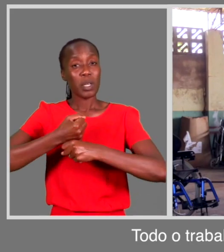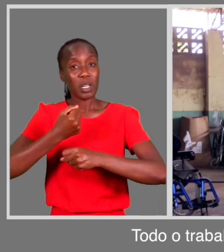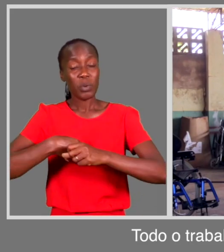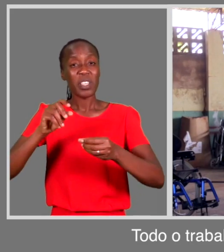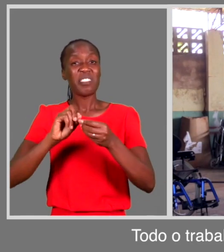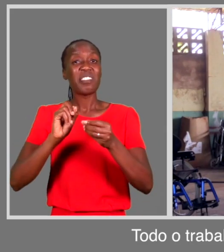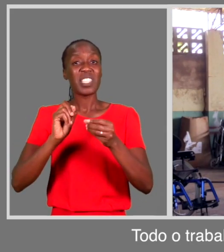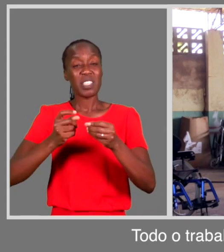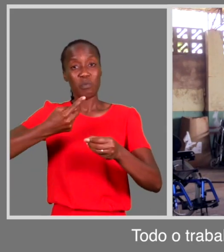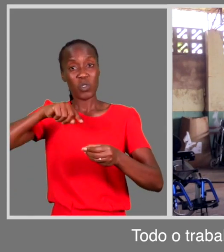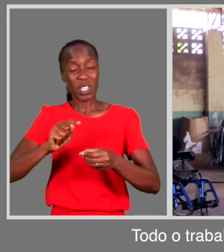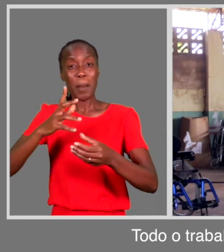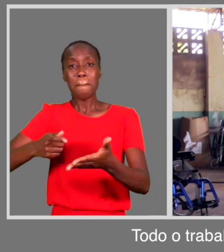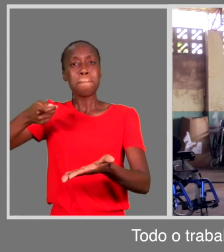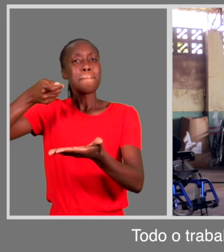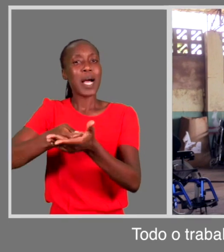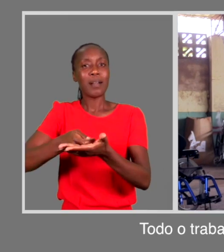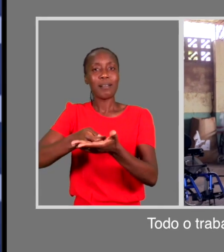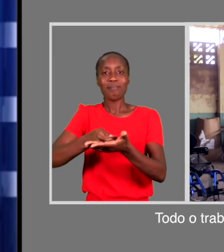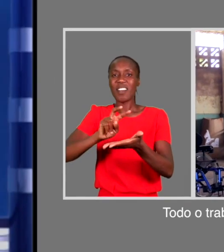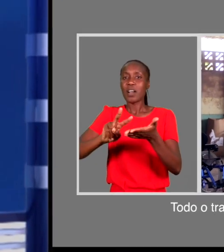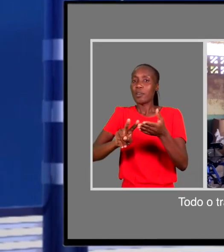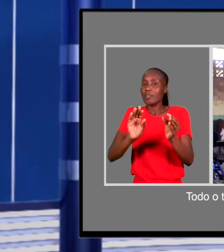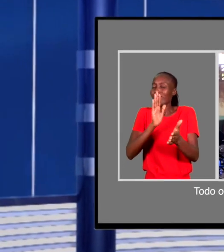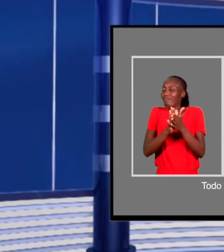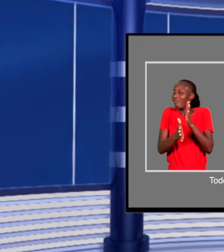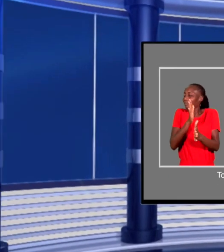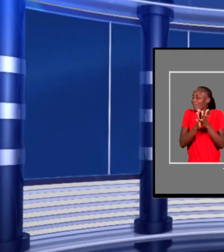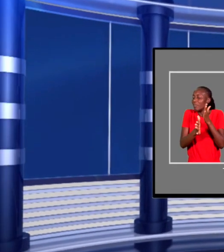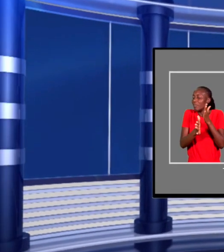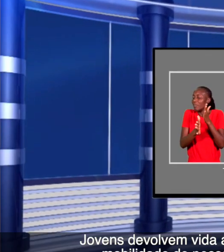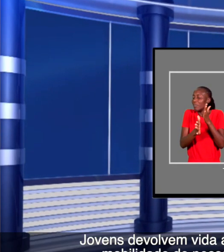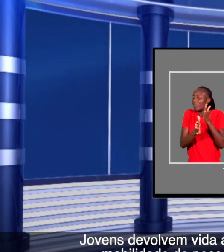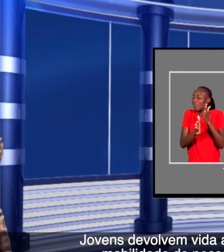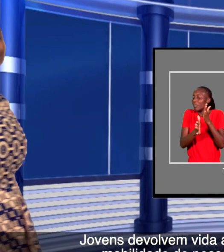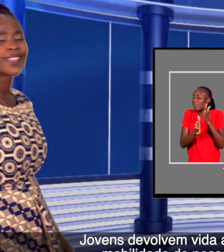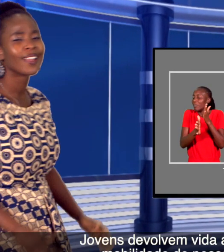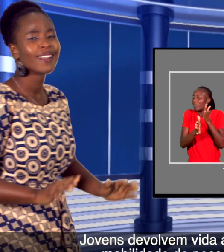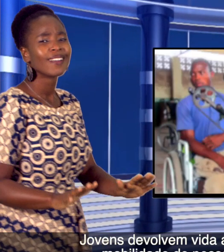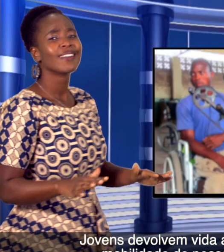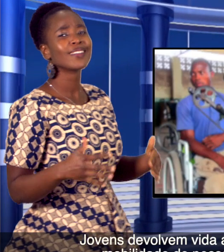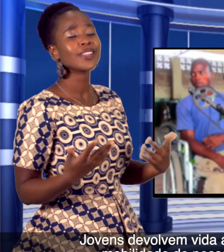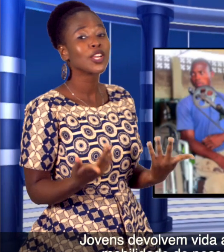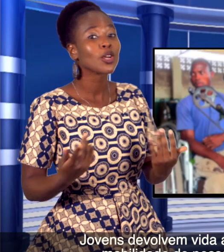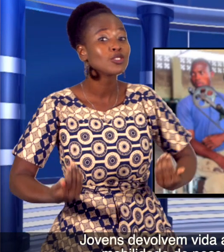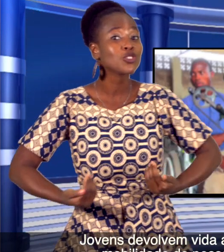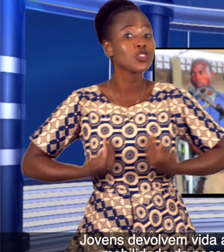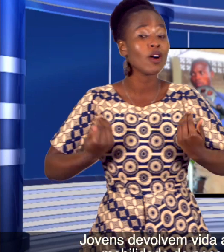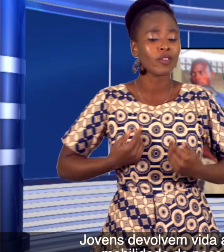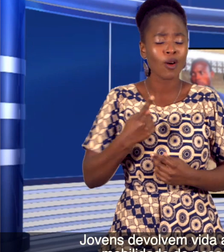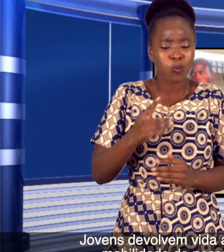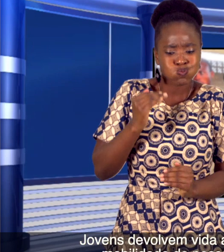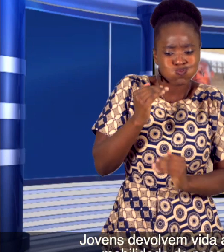todo o trabalho que é feito não cobra-se nenhum valor. Jovens devolvem vida